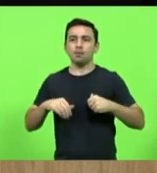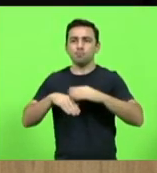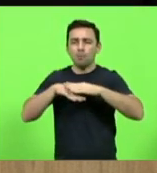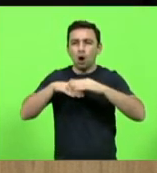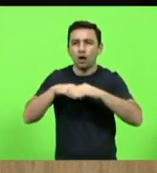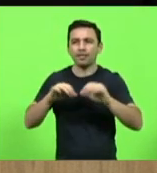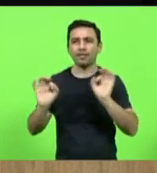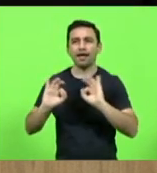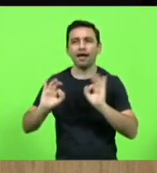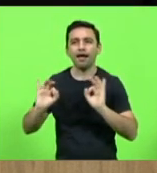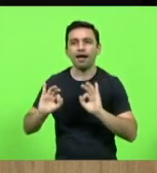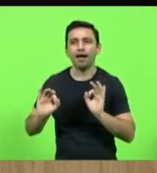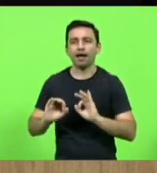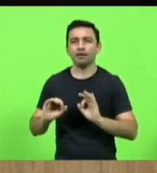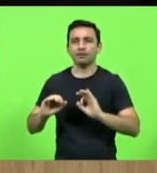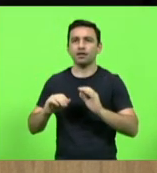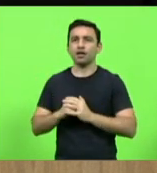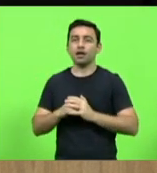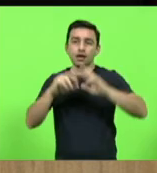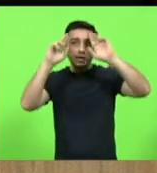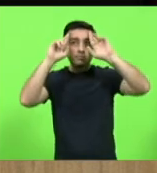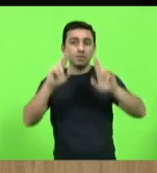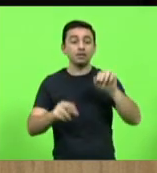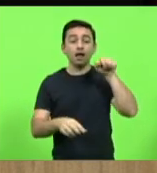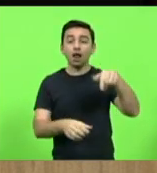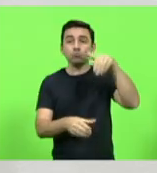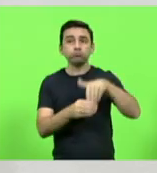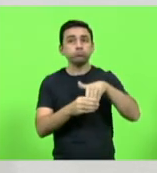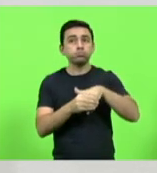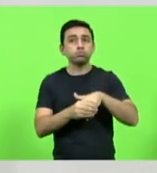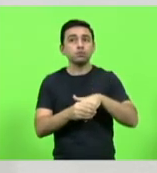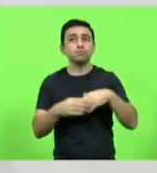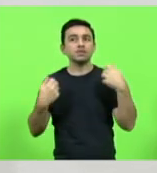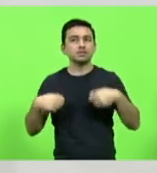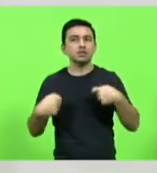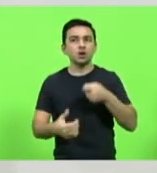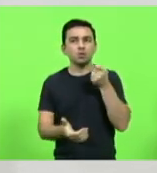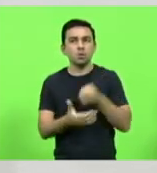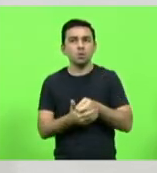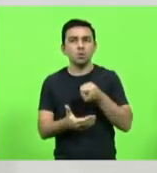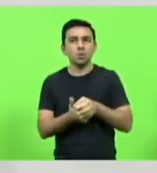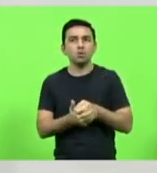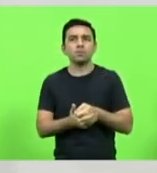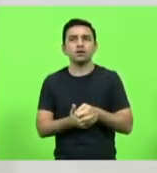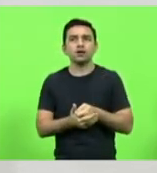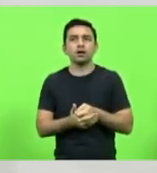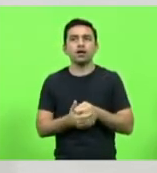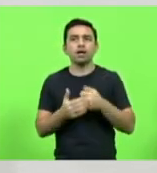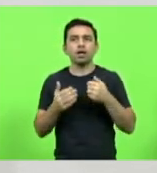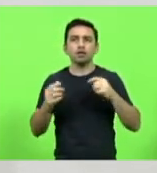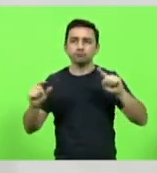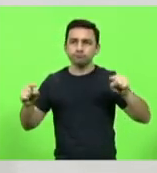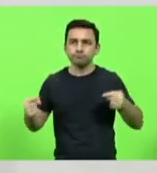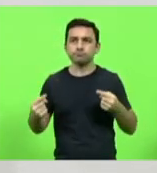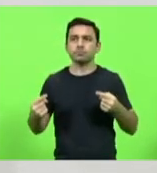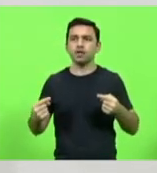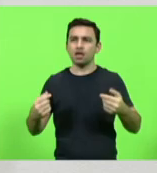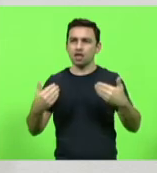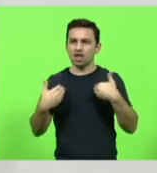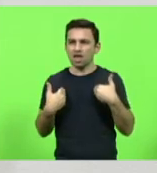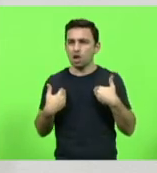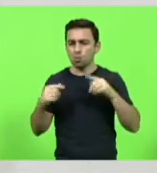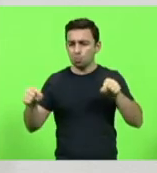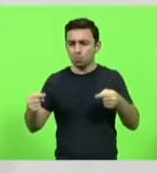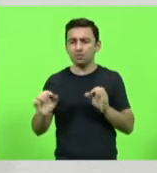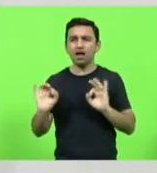e respeita o resultado da urna. O resultado da urna obrigou a ser oposição aqui, e eu não me considero oposição,